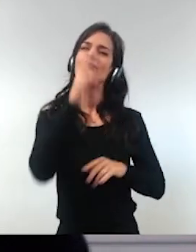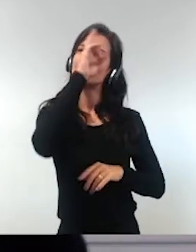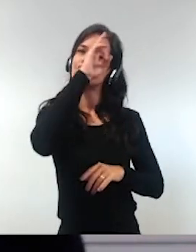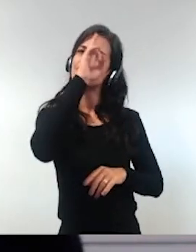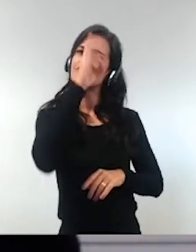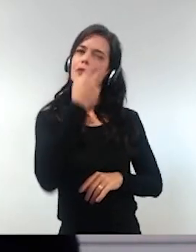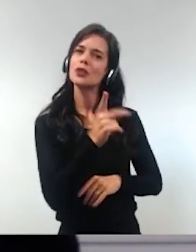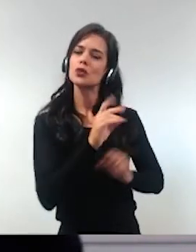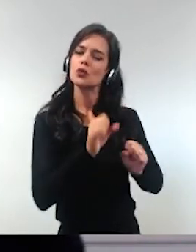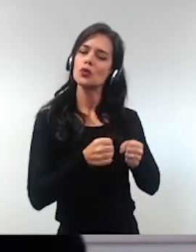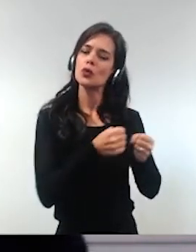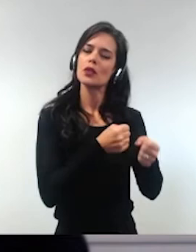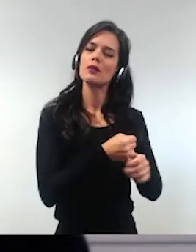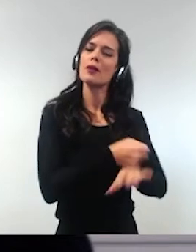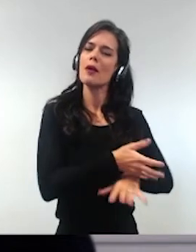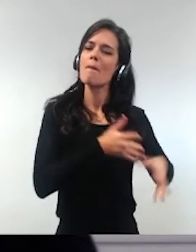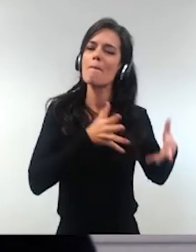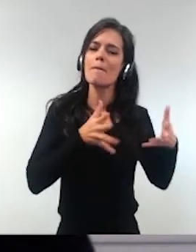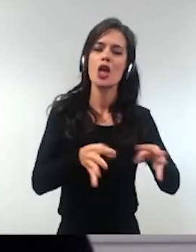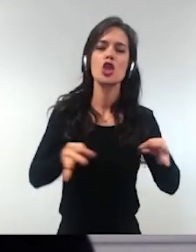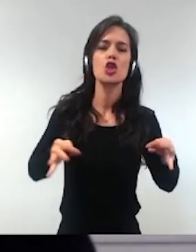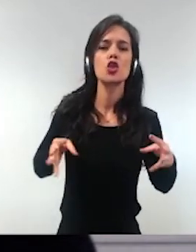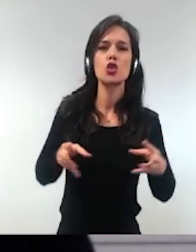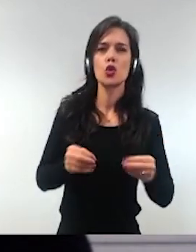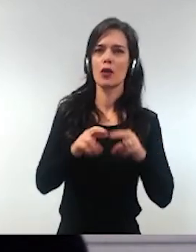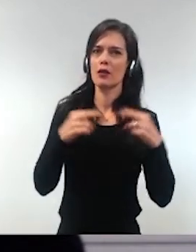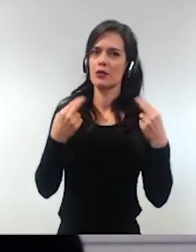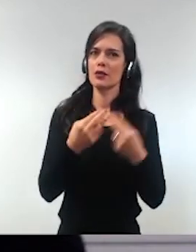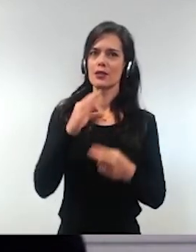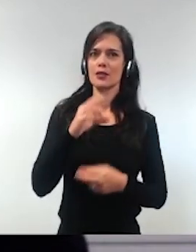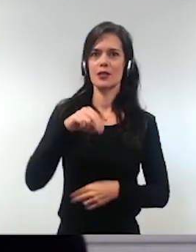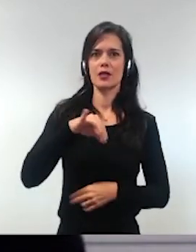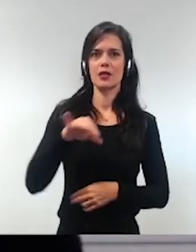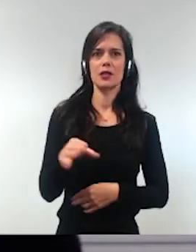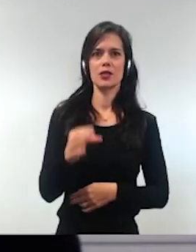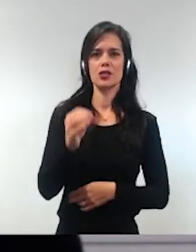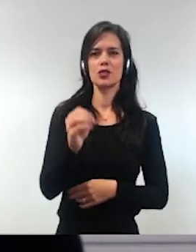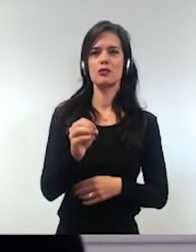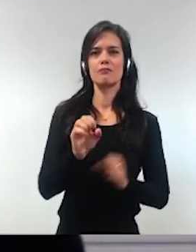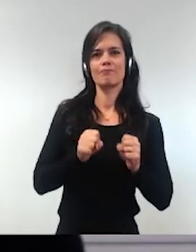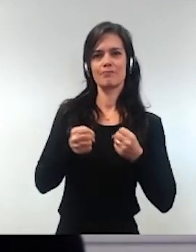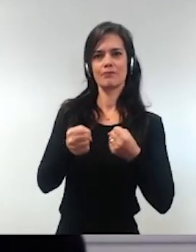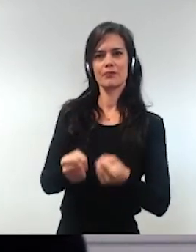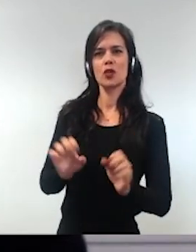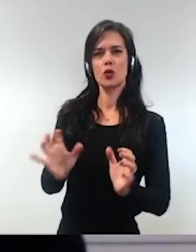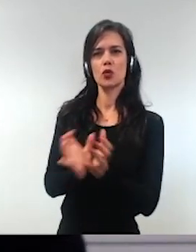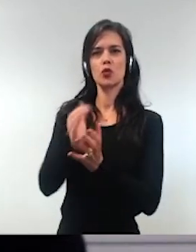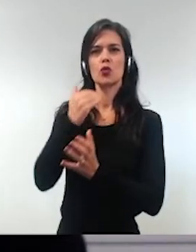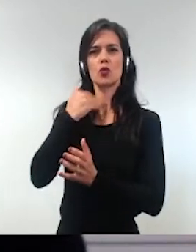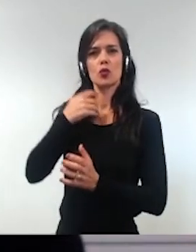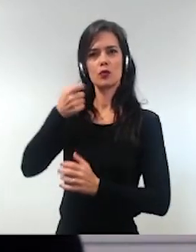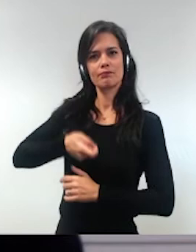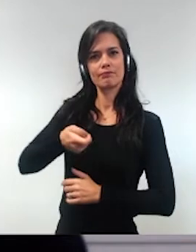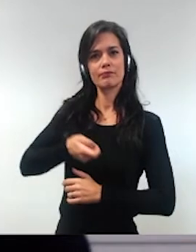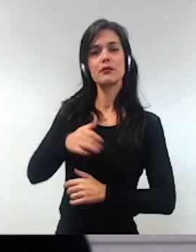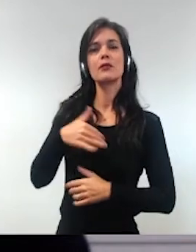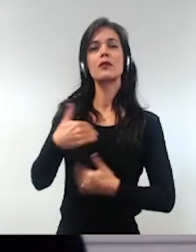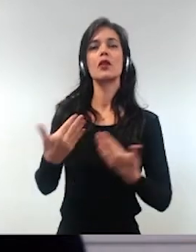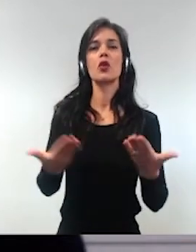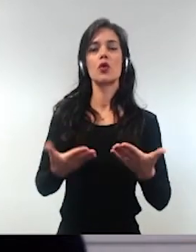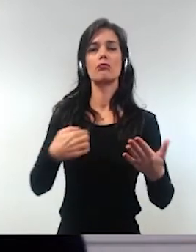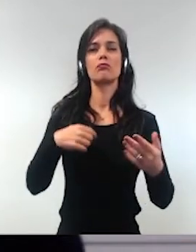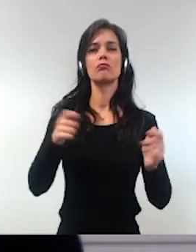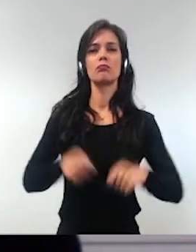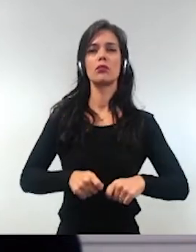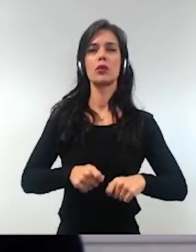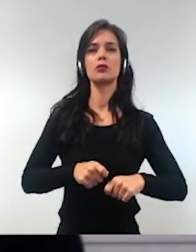dedicação que ela participa de todas as sessões do CNJ, defendendo os interesses da magistratura, e hoje eu pude